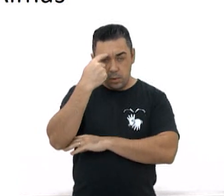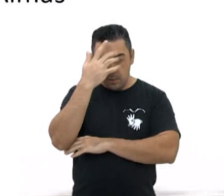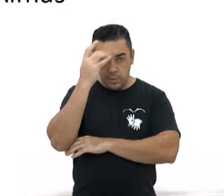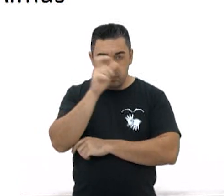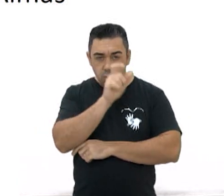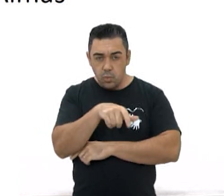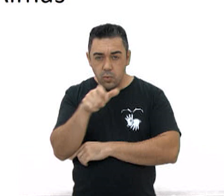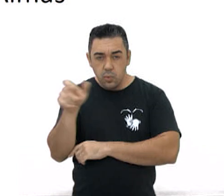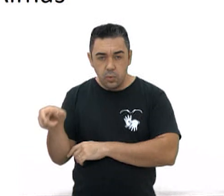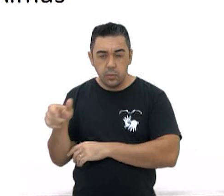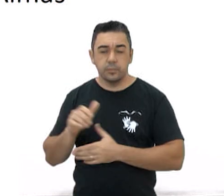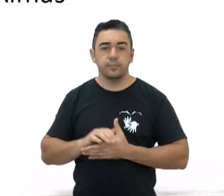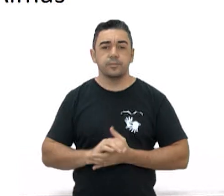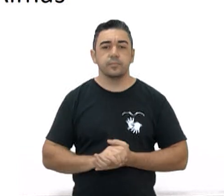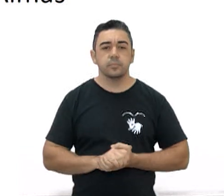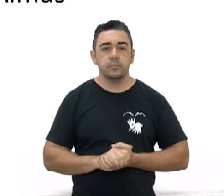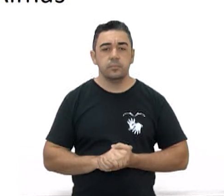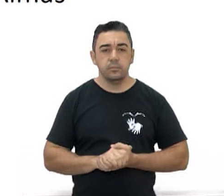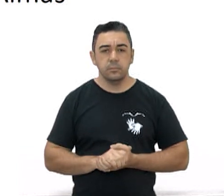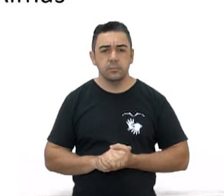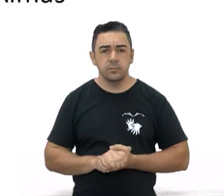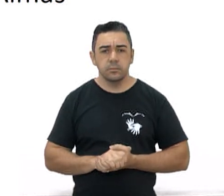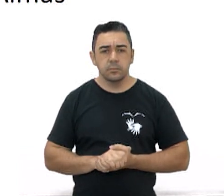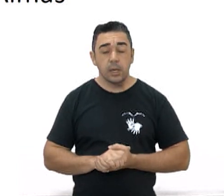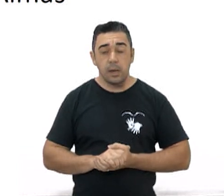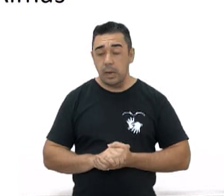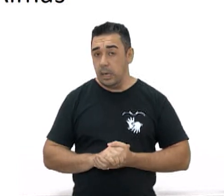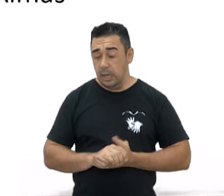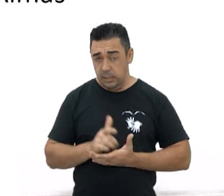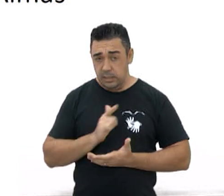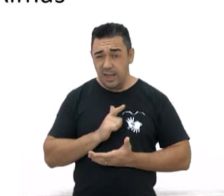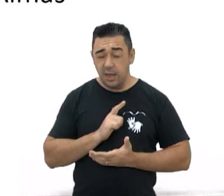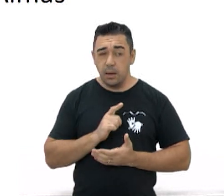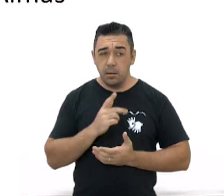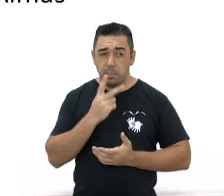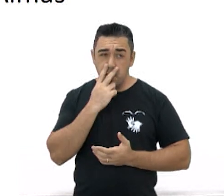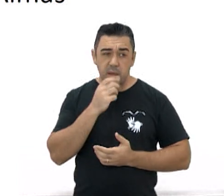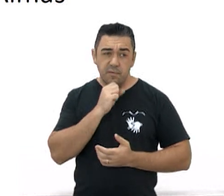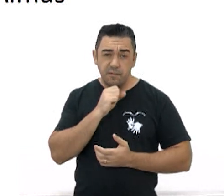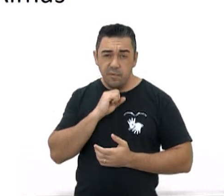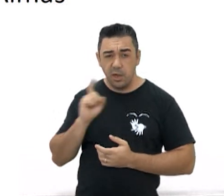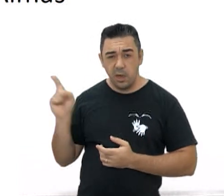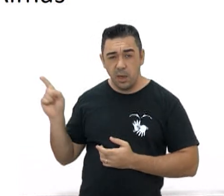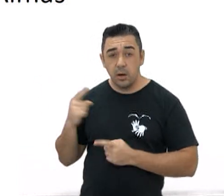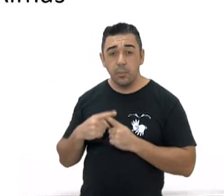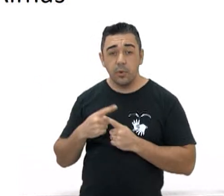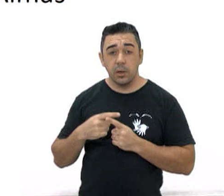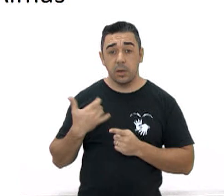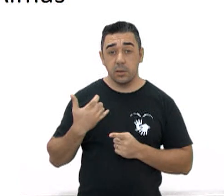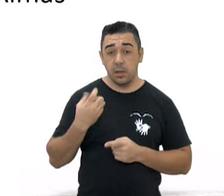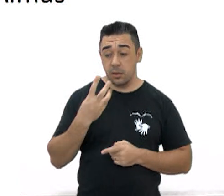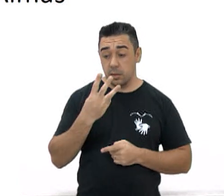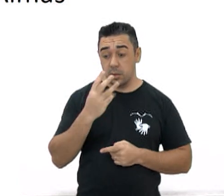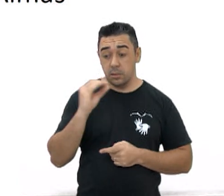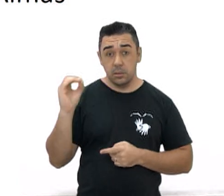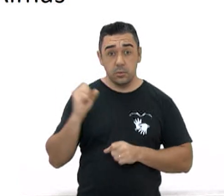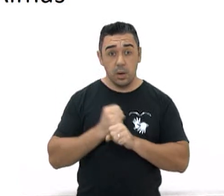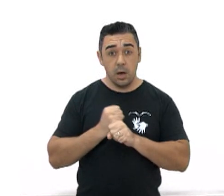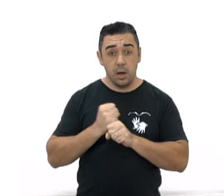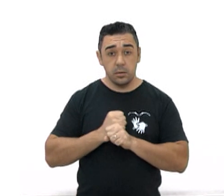pessoas. São obras de mais de 300 anos, por isso que tem parece que está bem envelhecida pelo tempo mesmo.